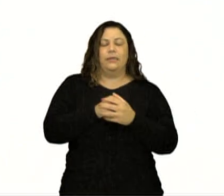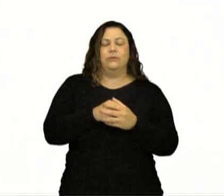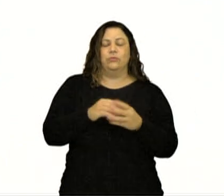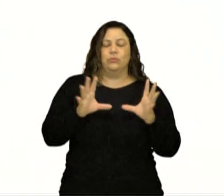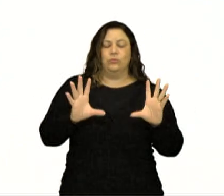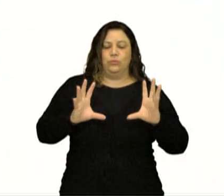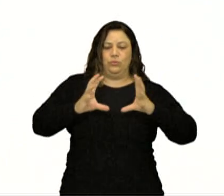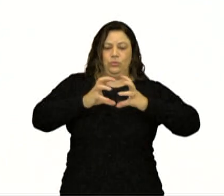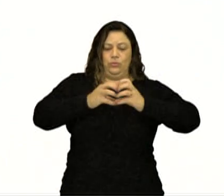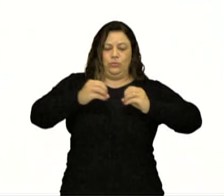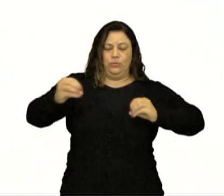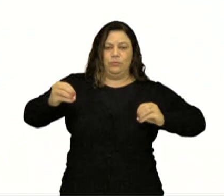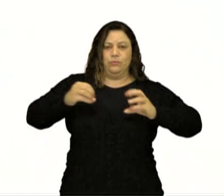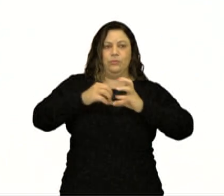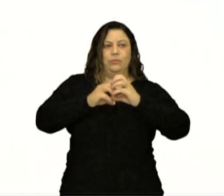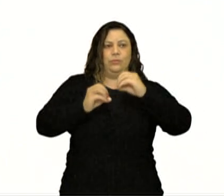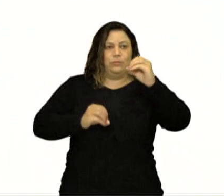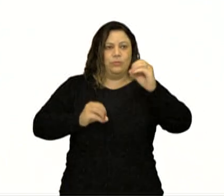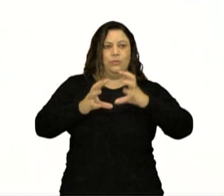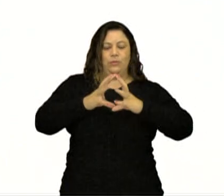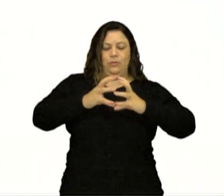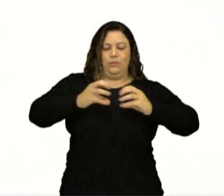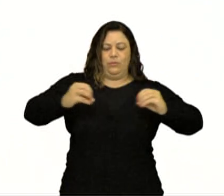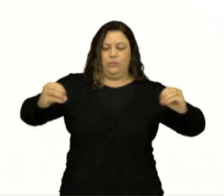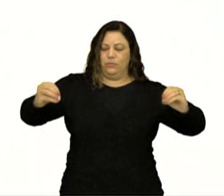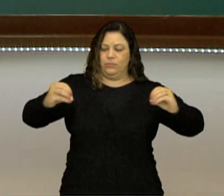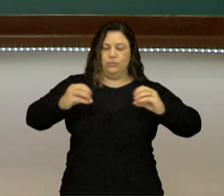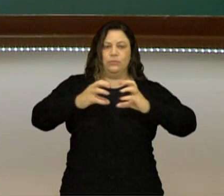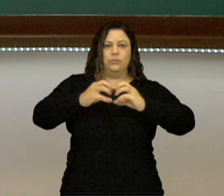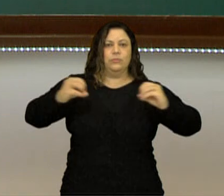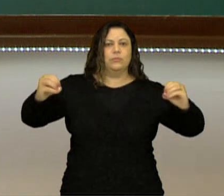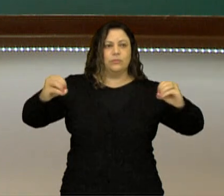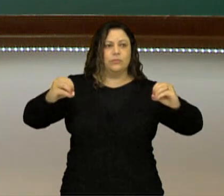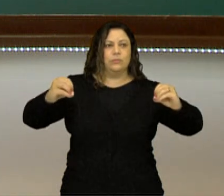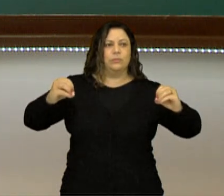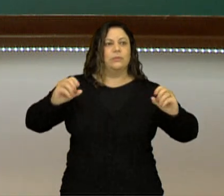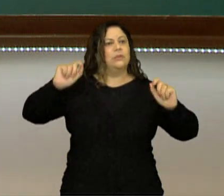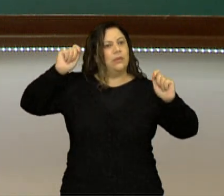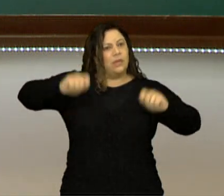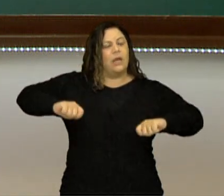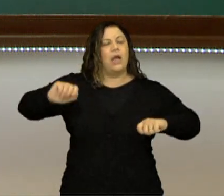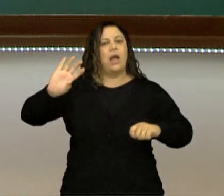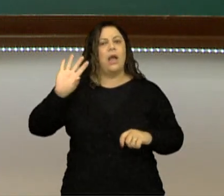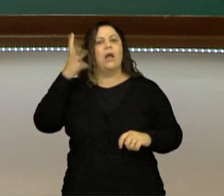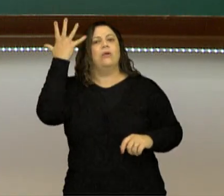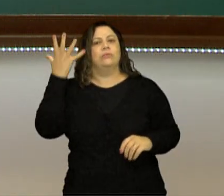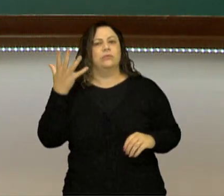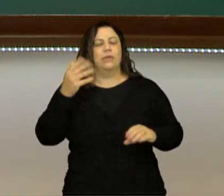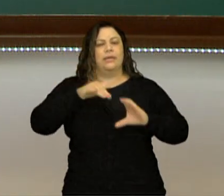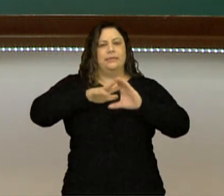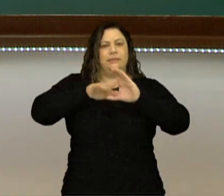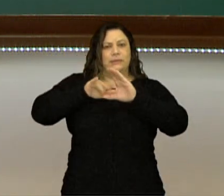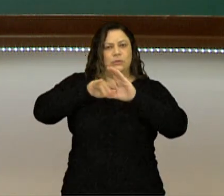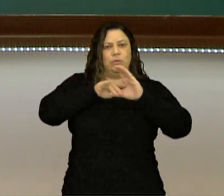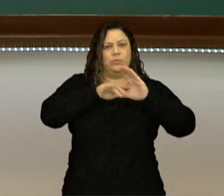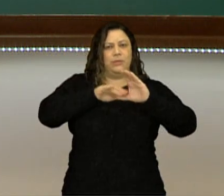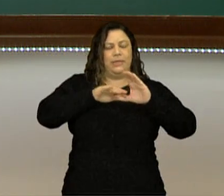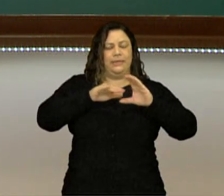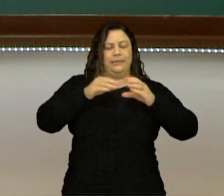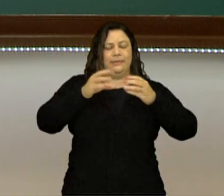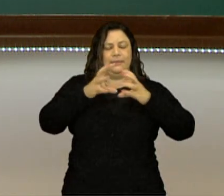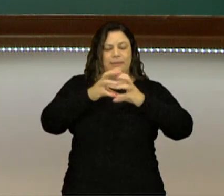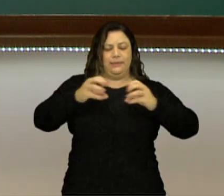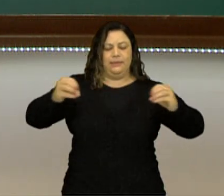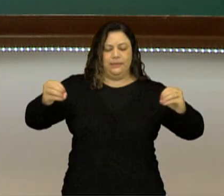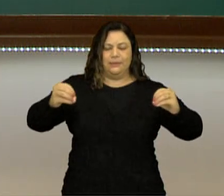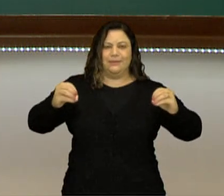membrana nuclear que tinha se desfeito se refaz, e aí acontece a citocinese, que é a separação do citoplasma que a gente já pode ver ali